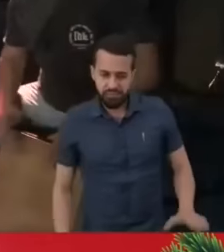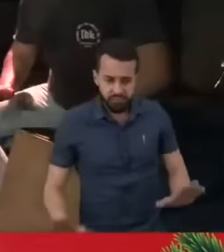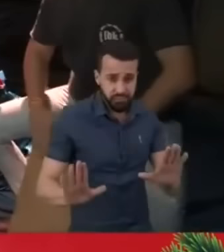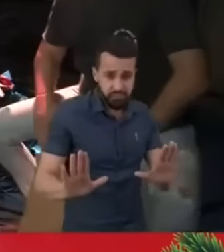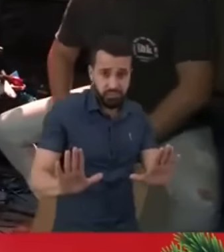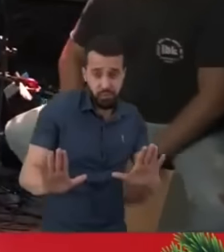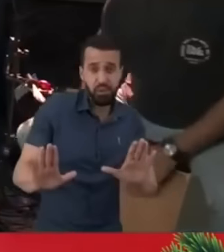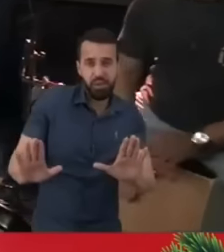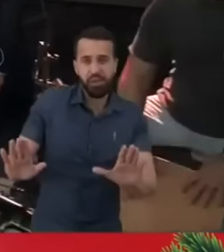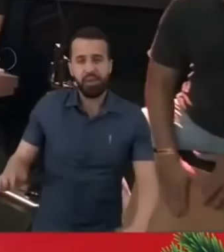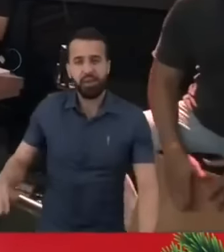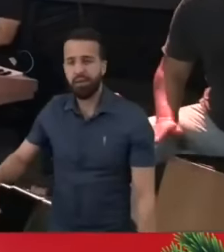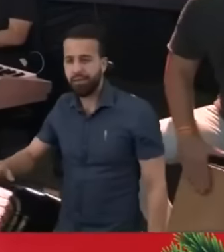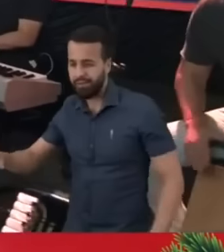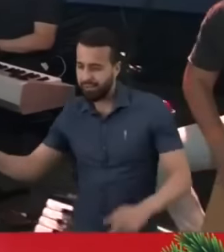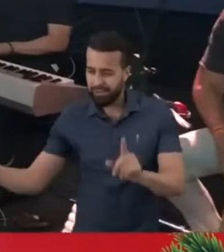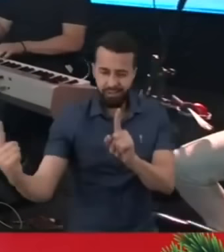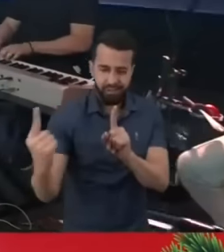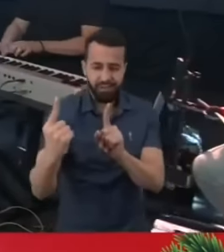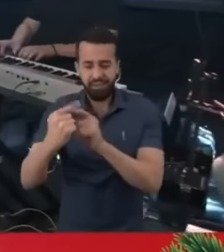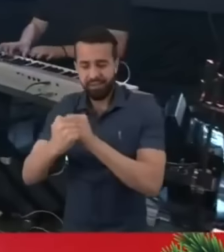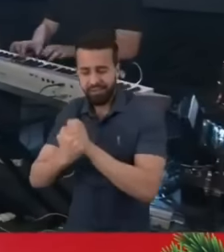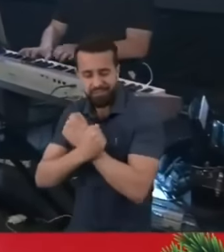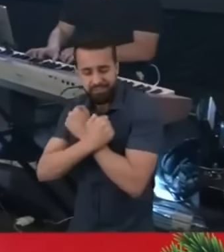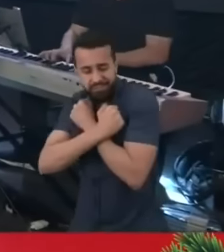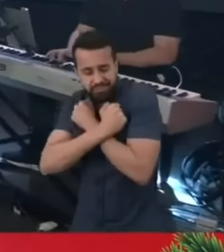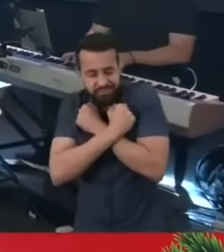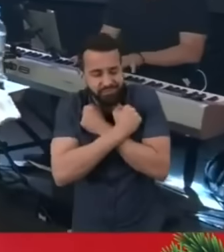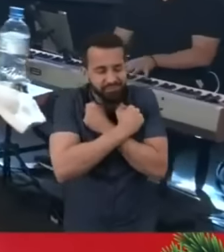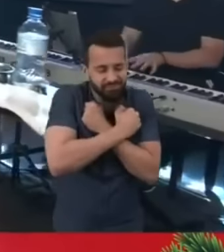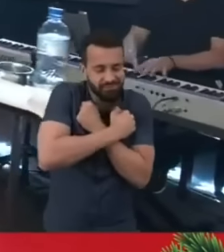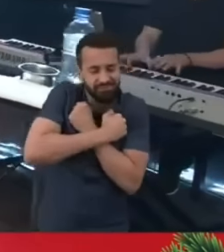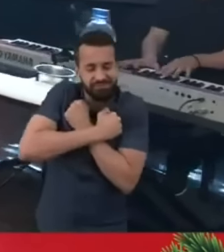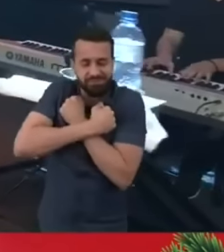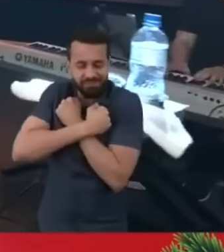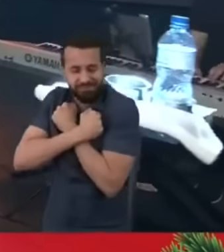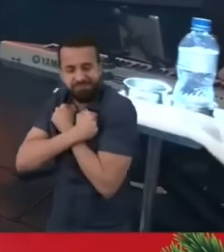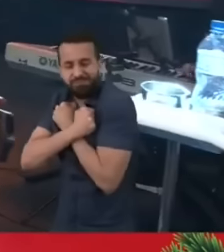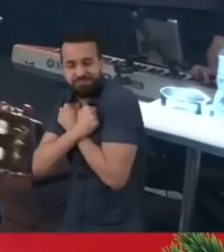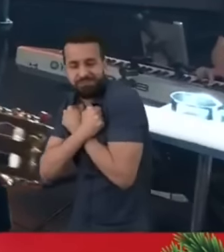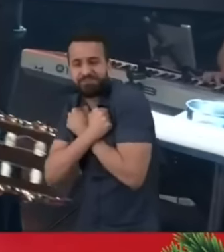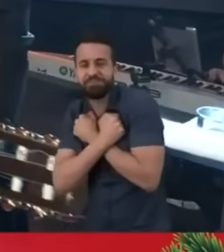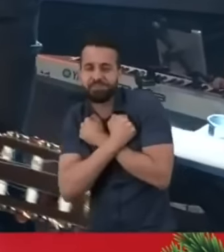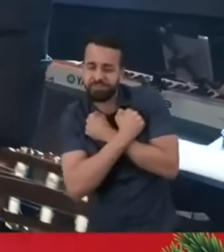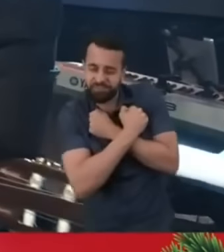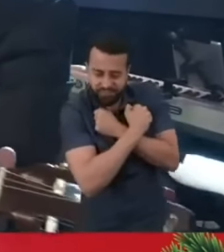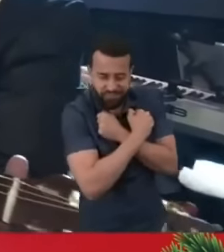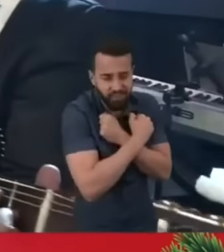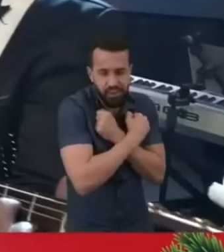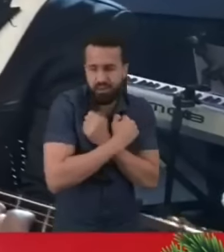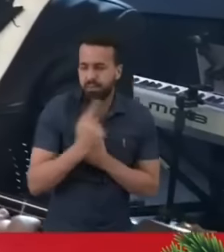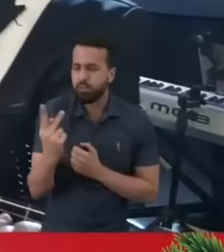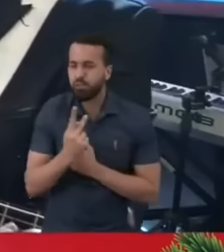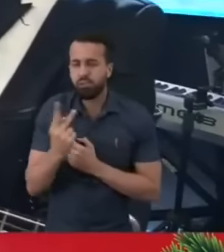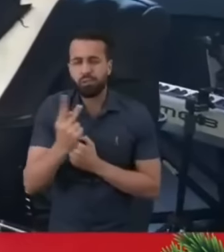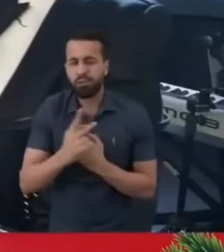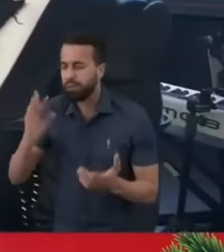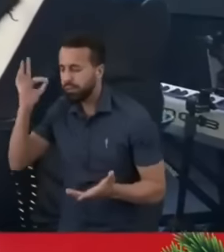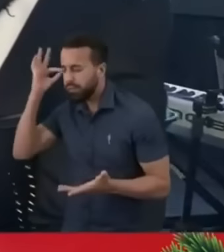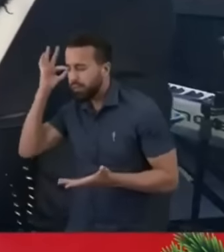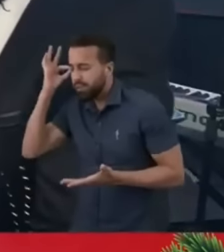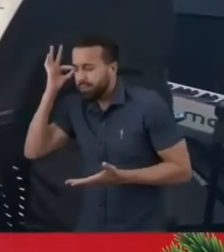E assim quando eu te abraço, me aperto em seus braços por